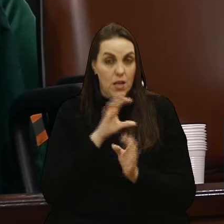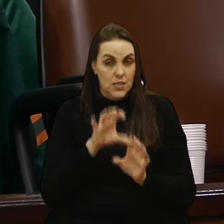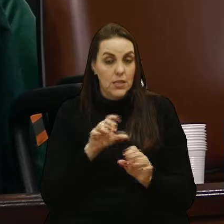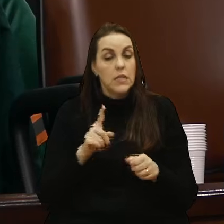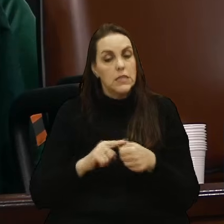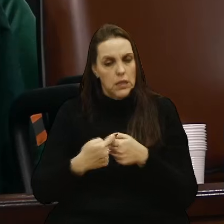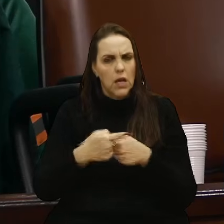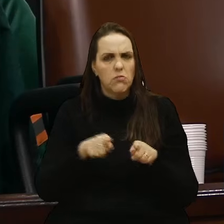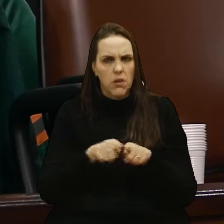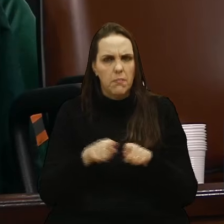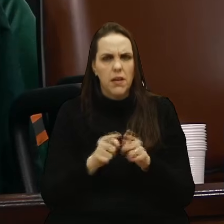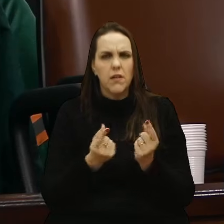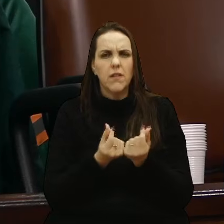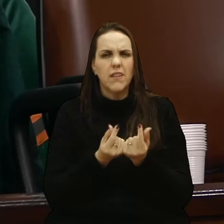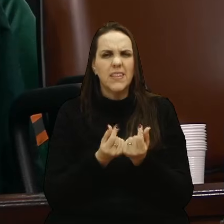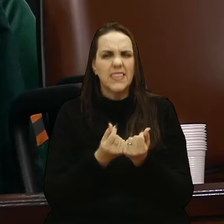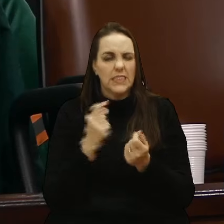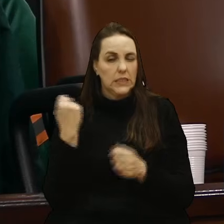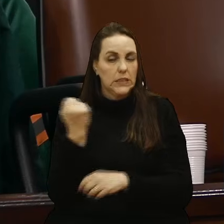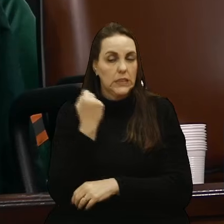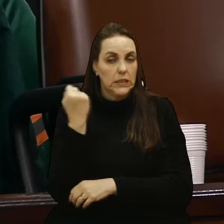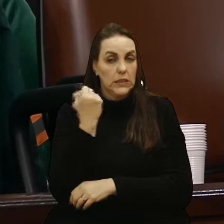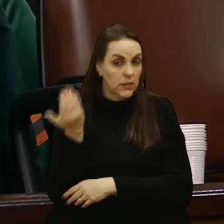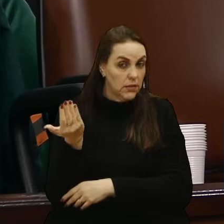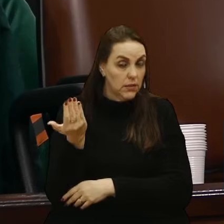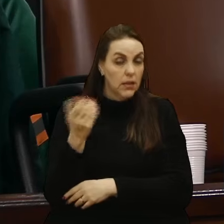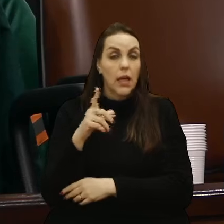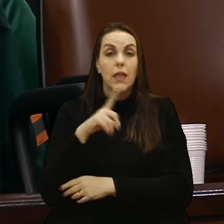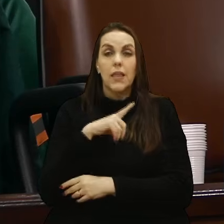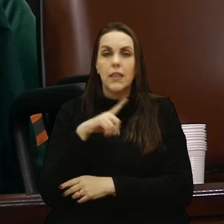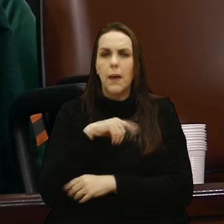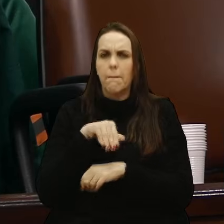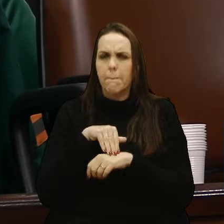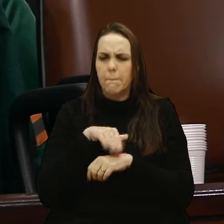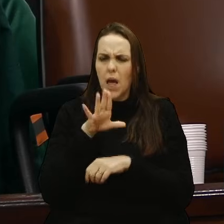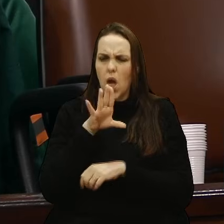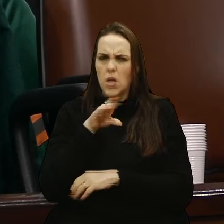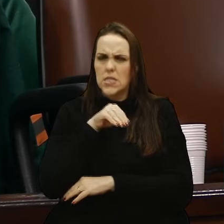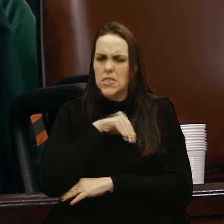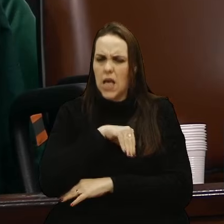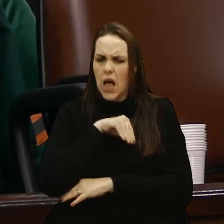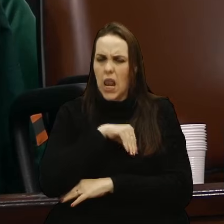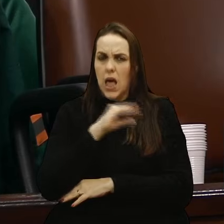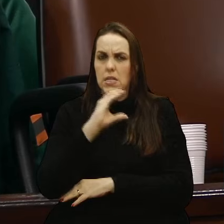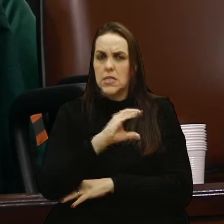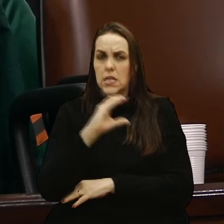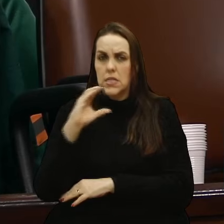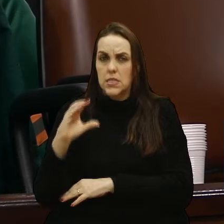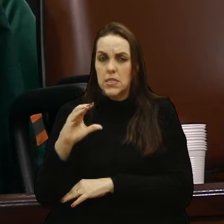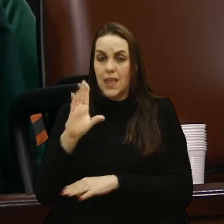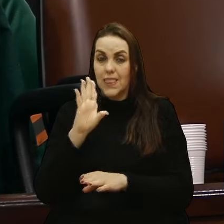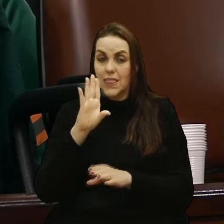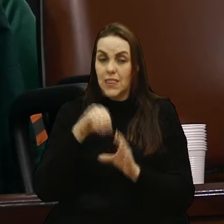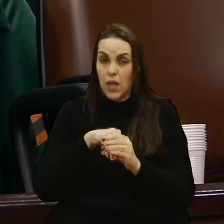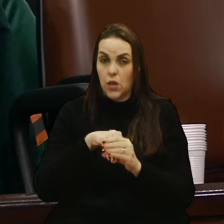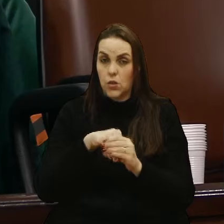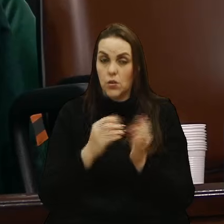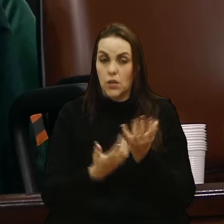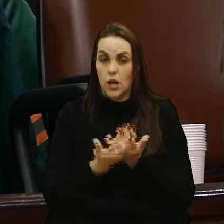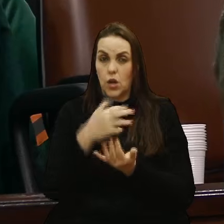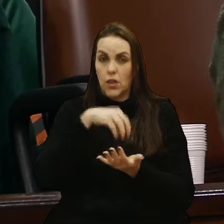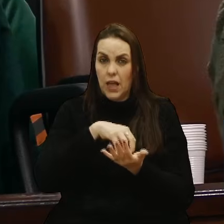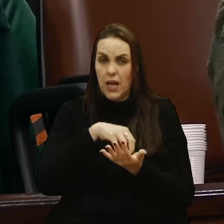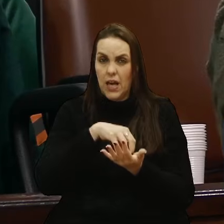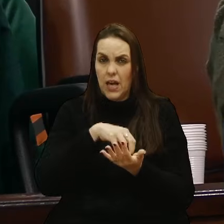situação financeira grave e tem os maiores salários de CCs dentro da Codeca, a gente